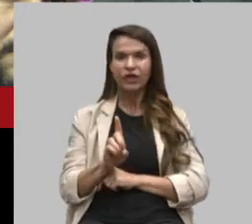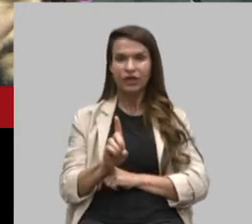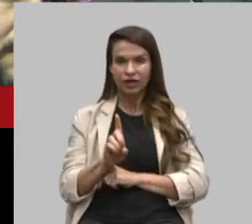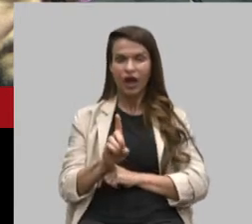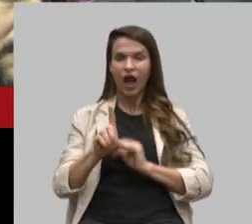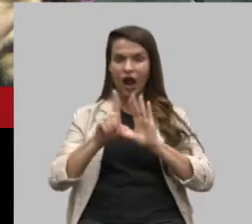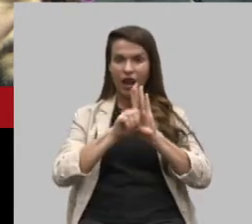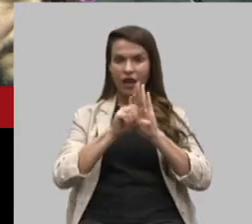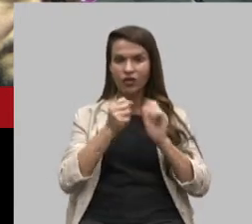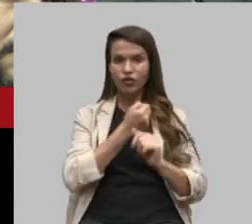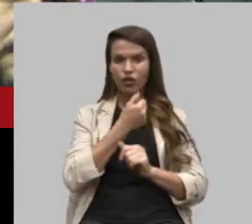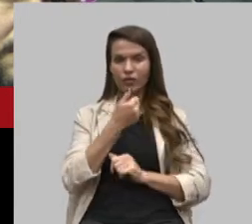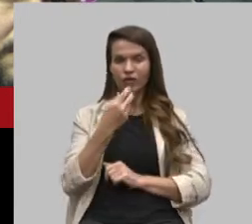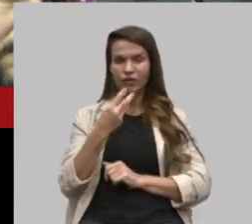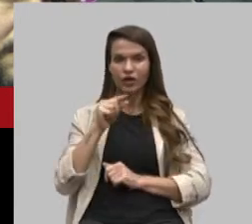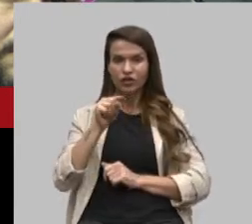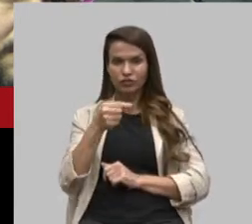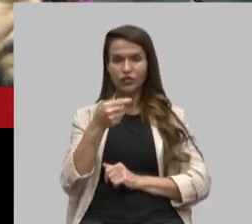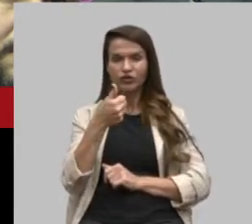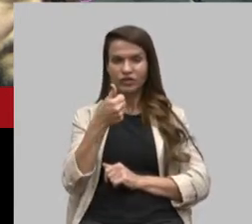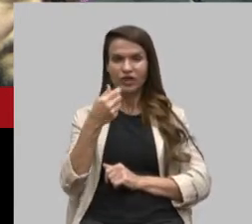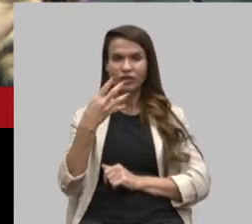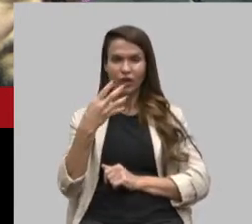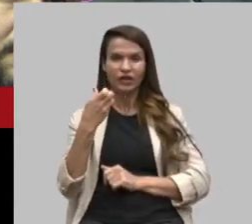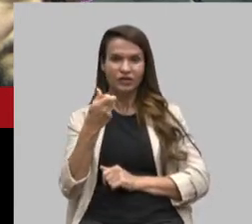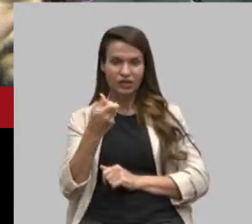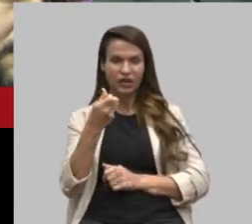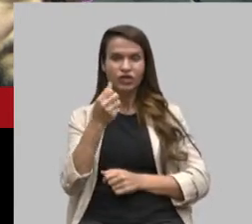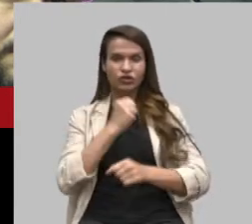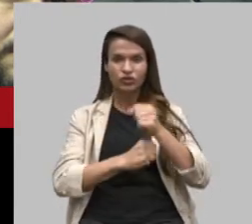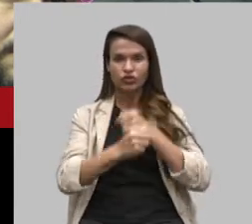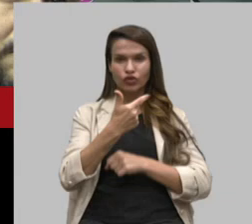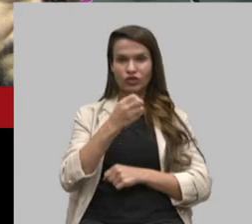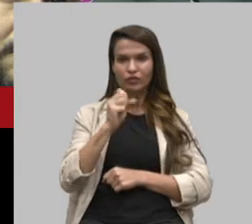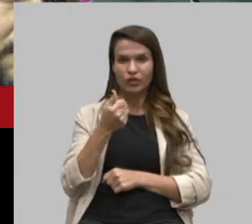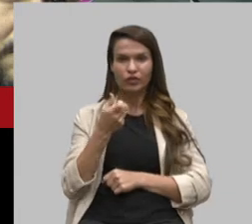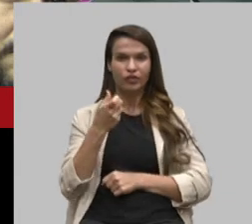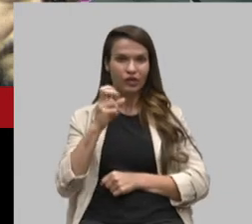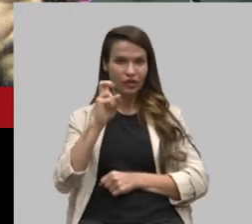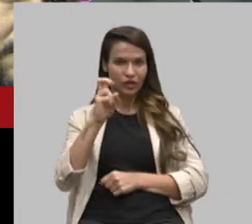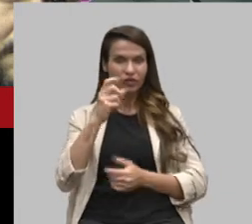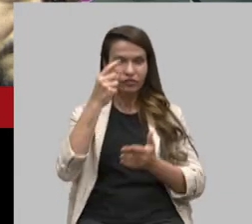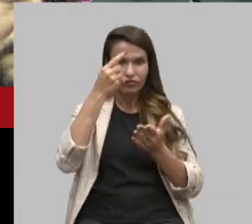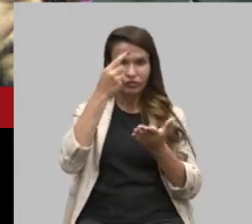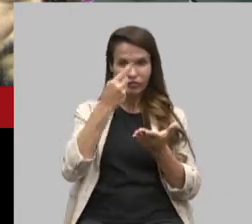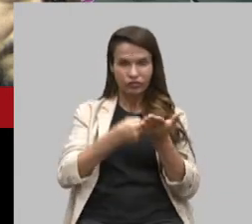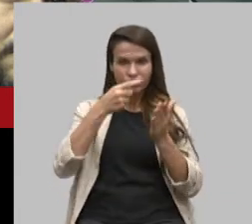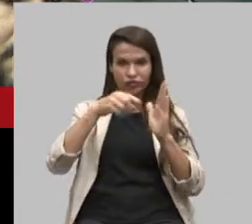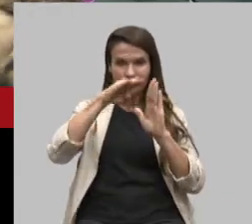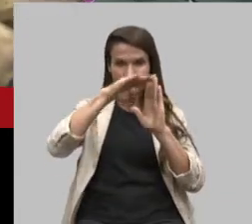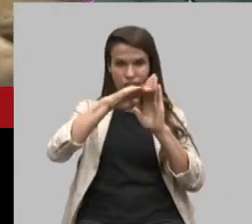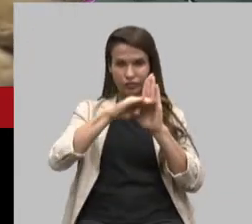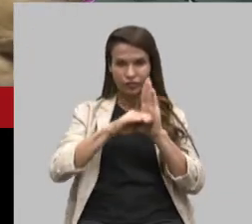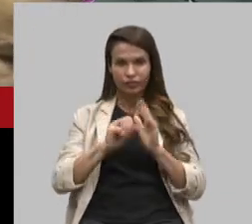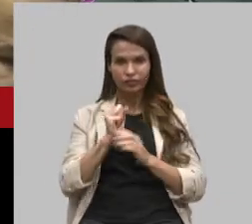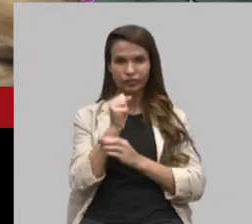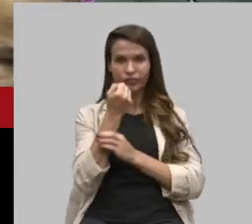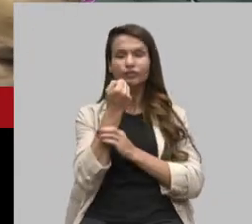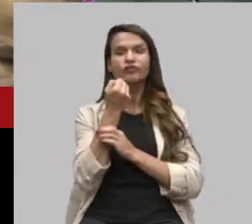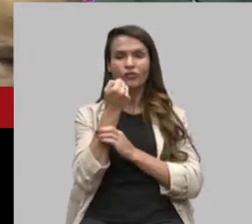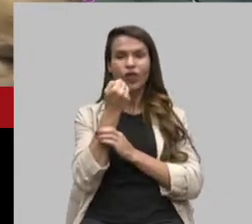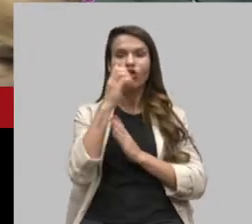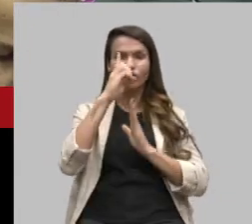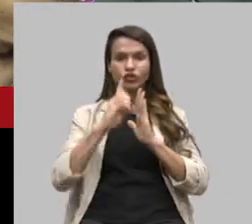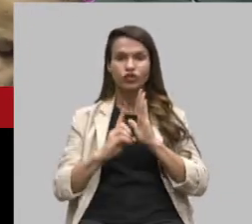número 13.146 de 2015 estabelece as diretrizes e garantias para assegurar os direitos das